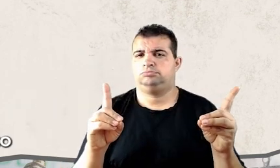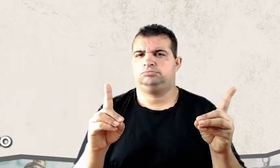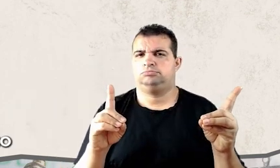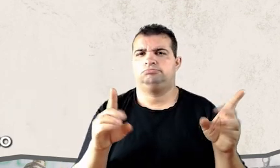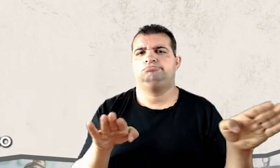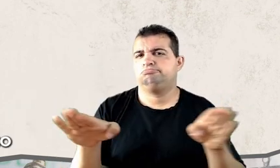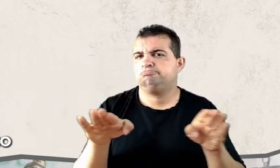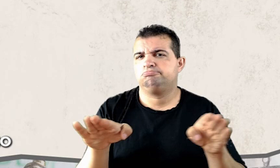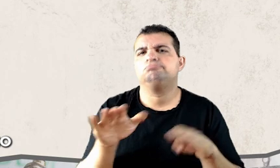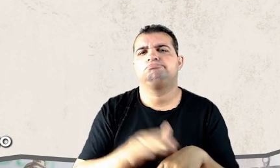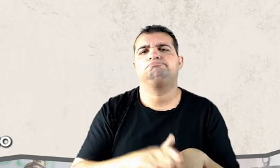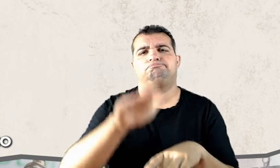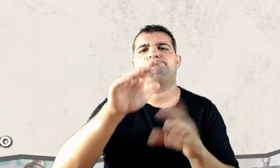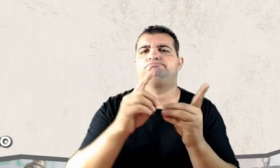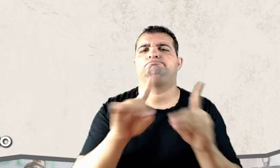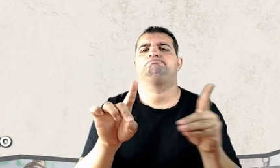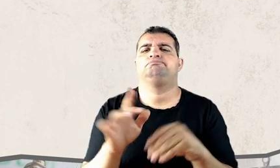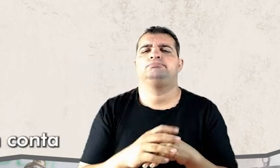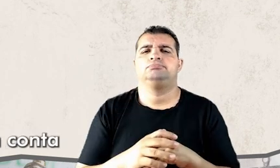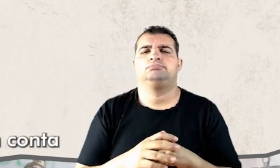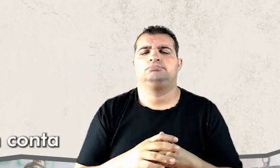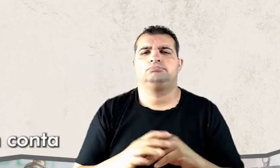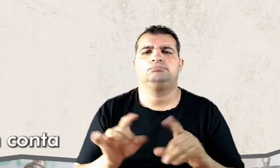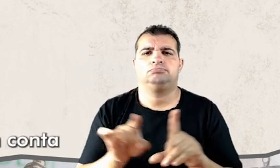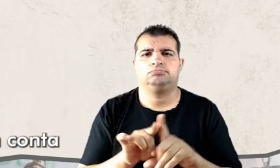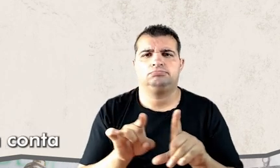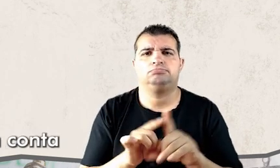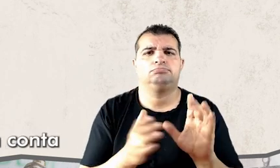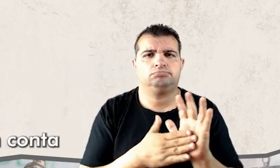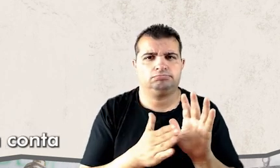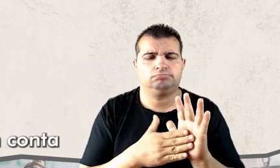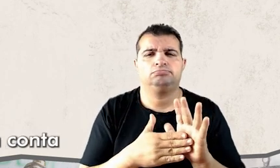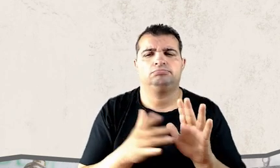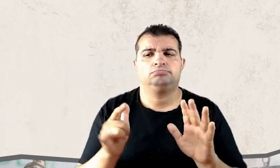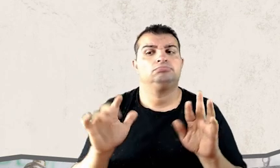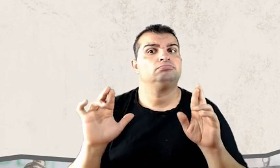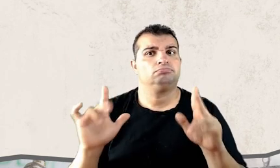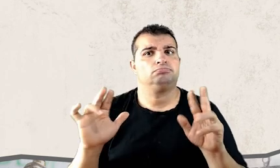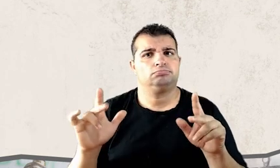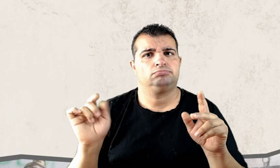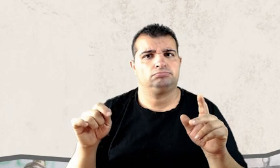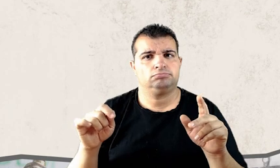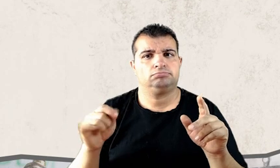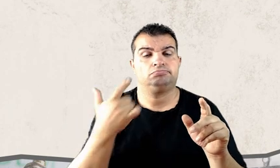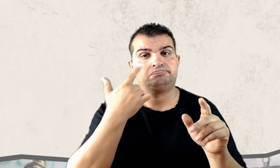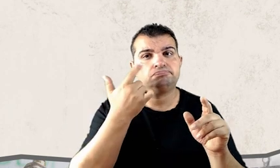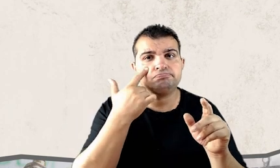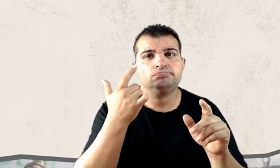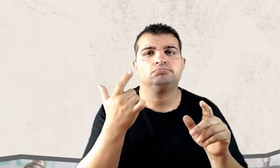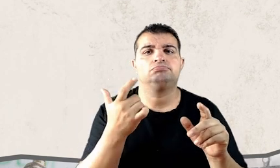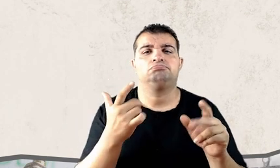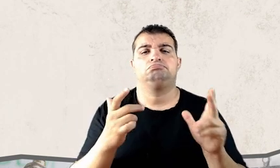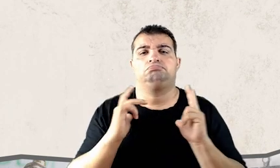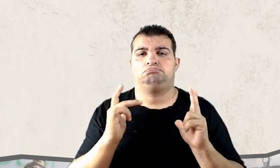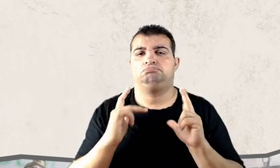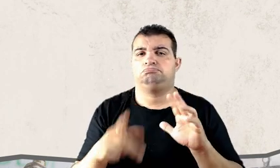democratizada, né, com acesso mais democrático e com uma proposta que leve em conta diferenças de olhares,